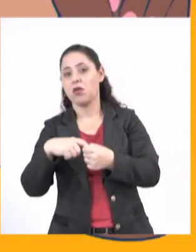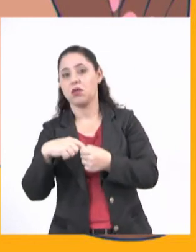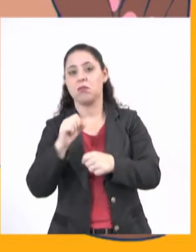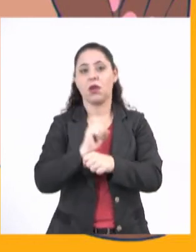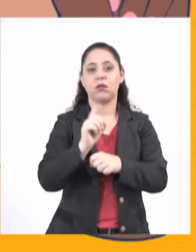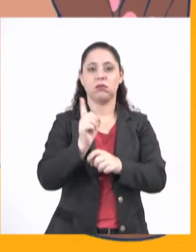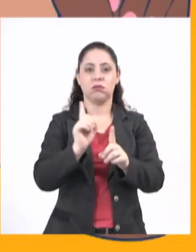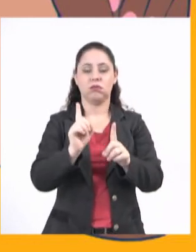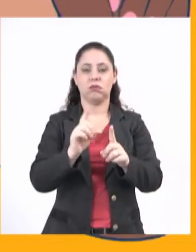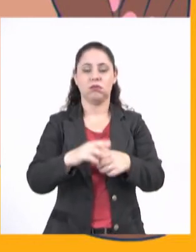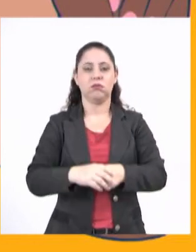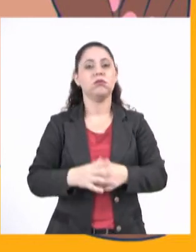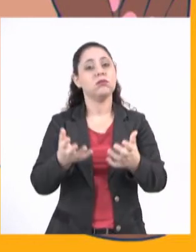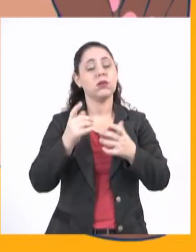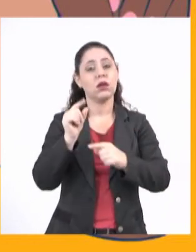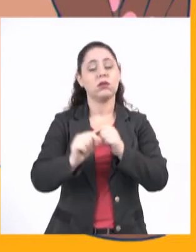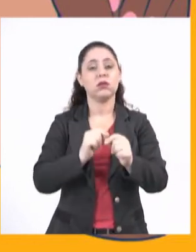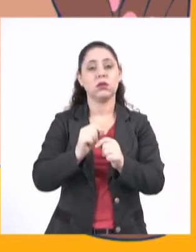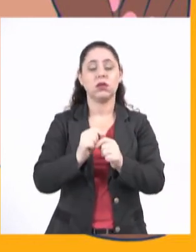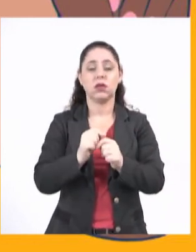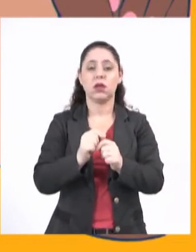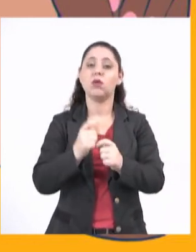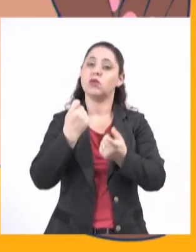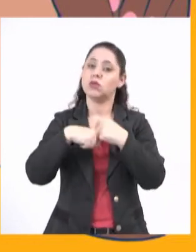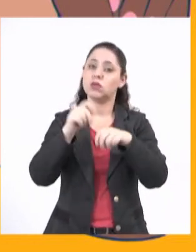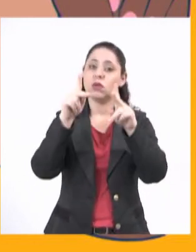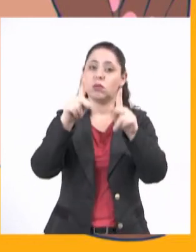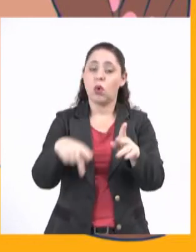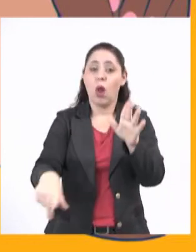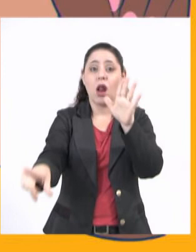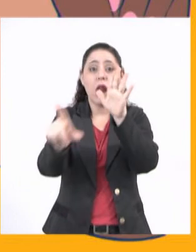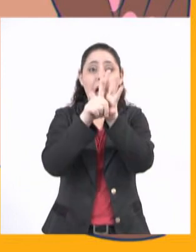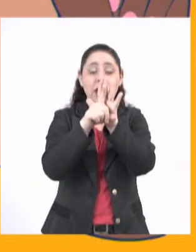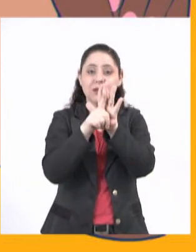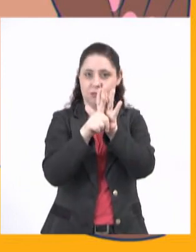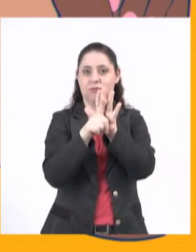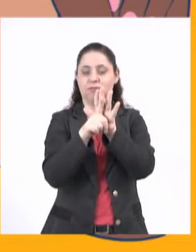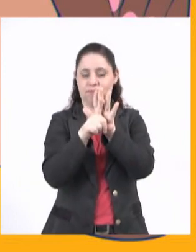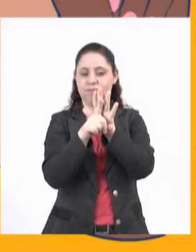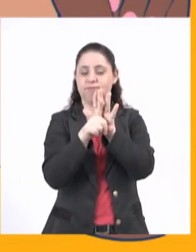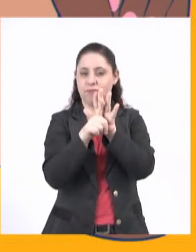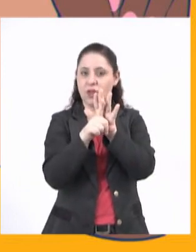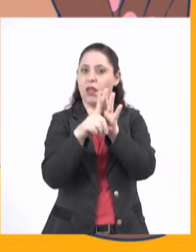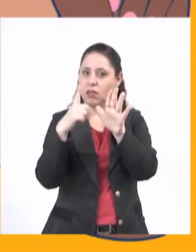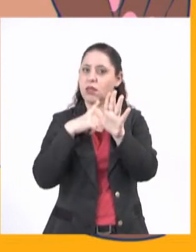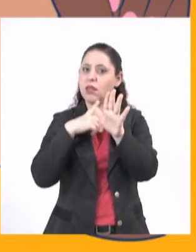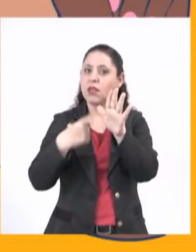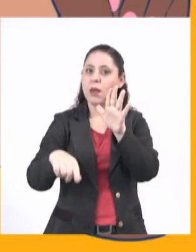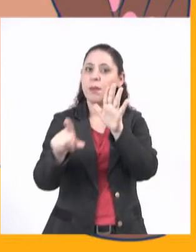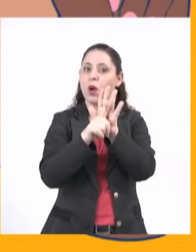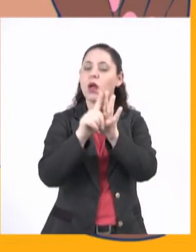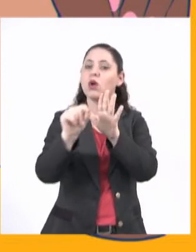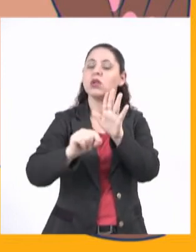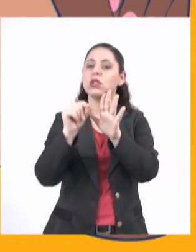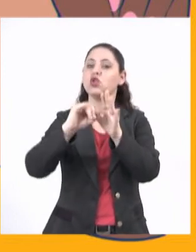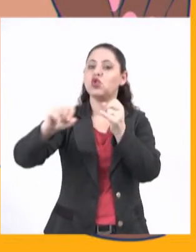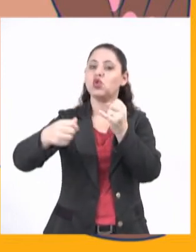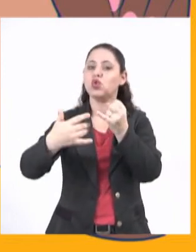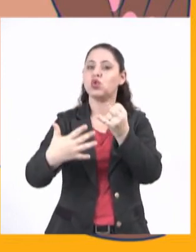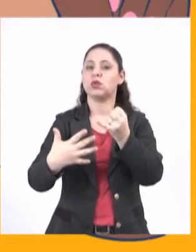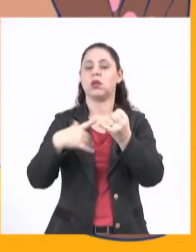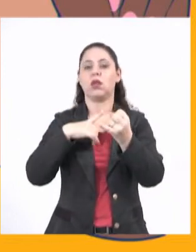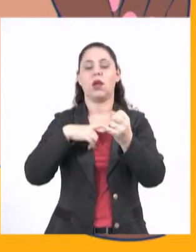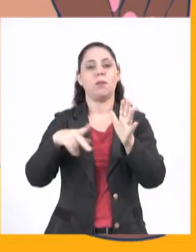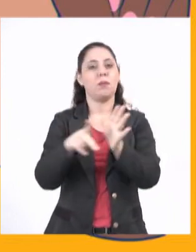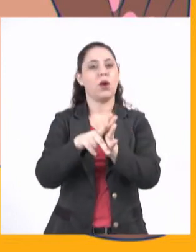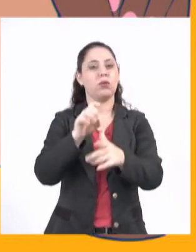gente quer isso de uma maneira de gestão pública e garantida em lei. A gente não abre mão, né, que isso seja um arcabouço jurídico do Estado do